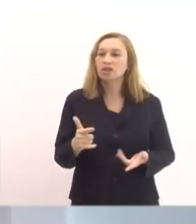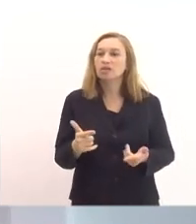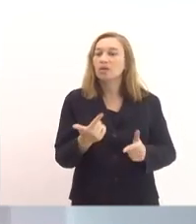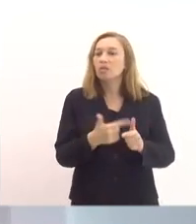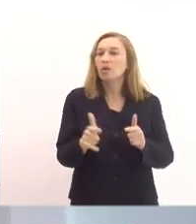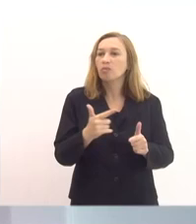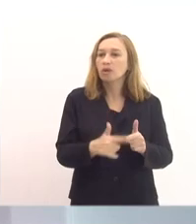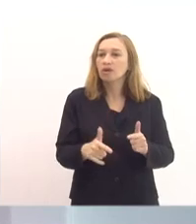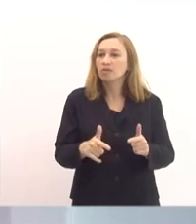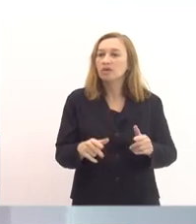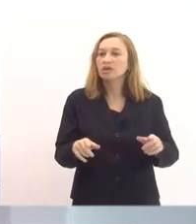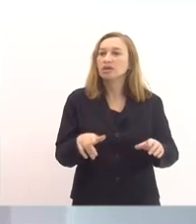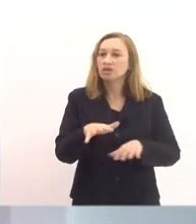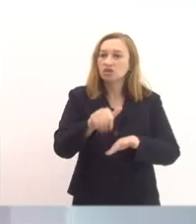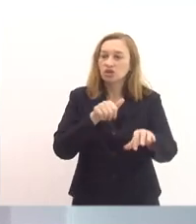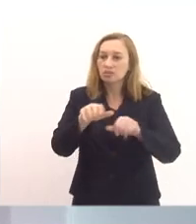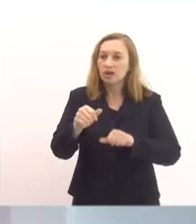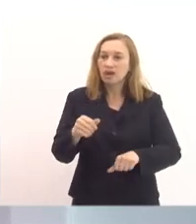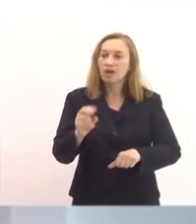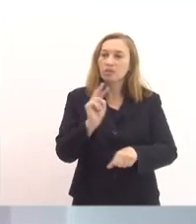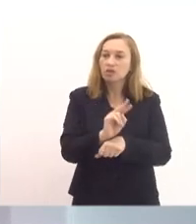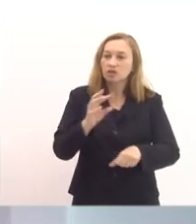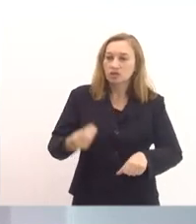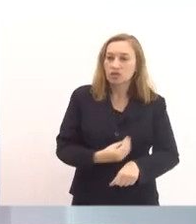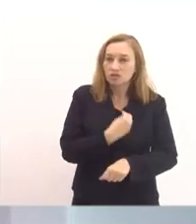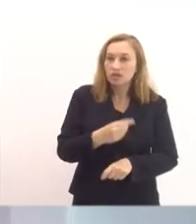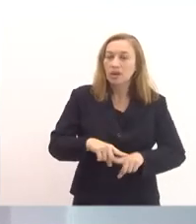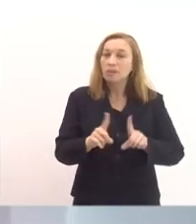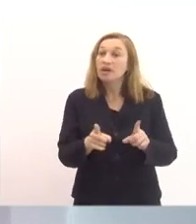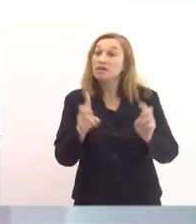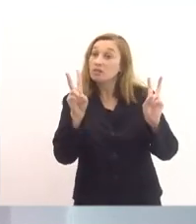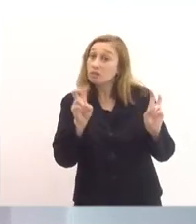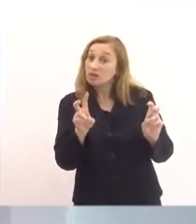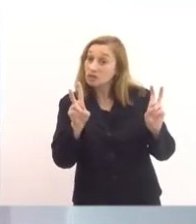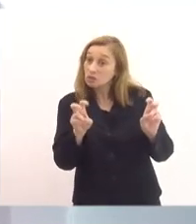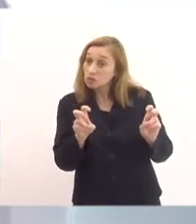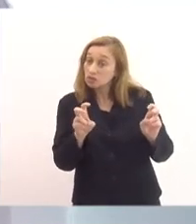problema em contemplar também os guarda-vidas. É certo? Mas é uma questão